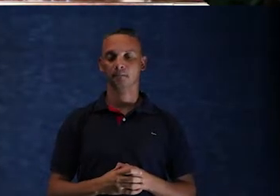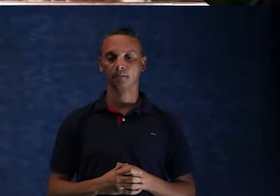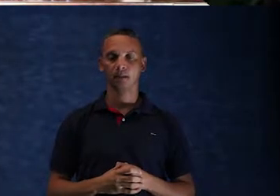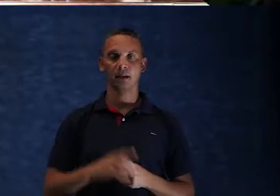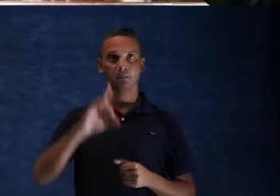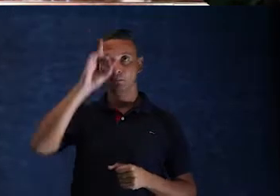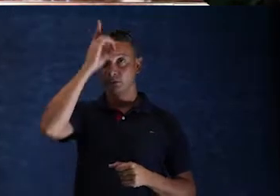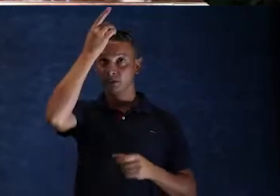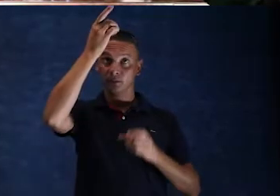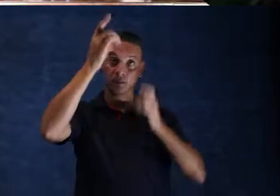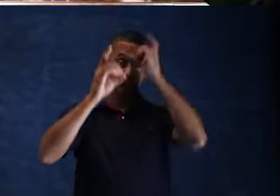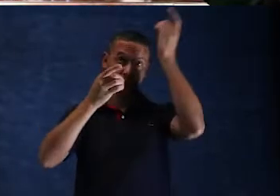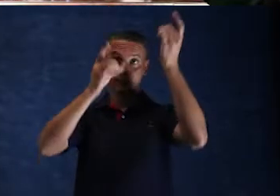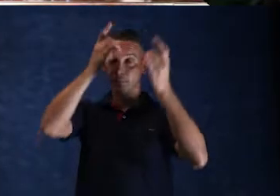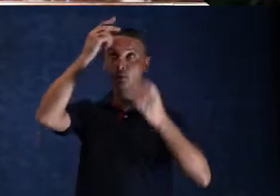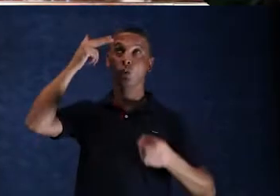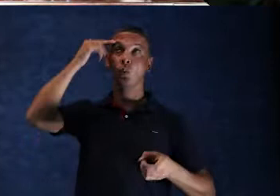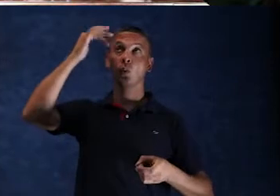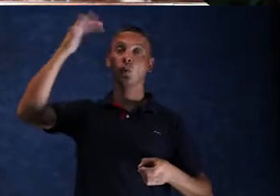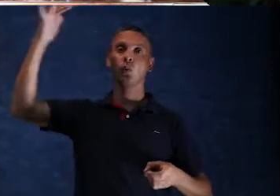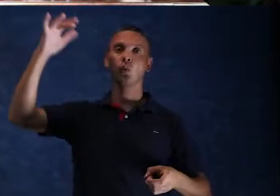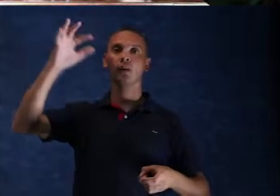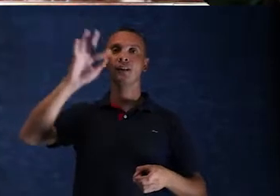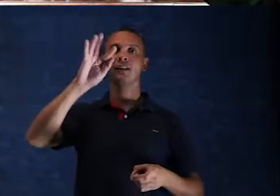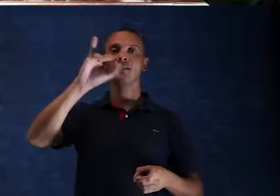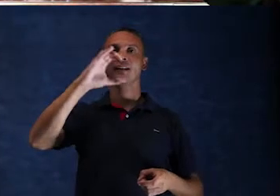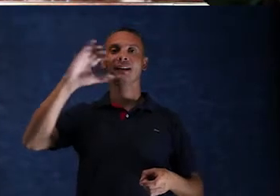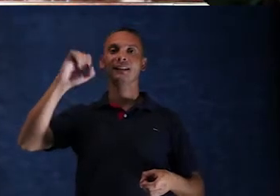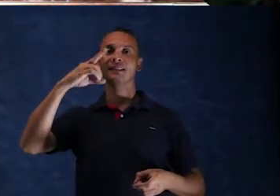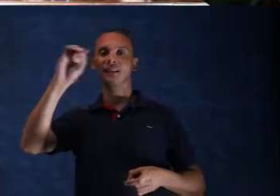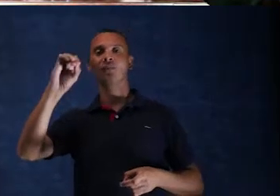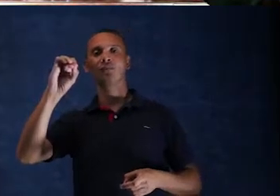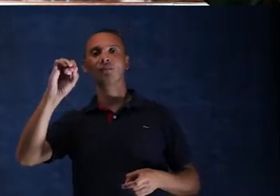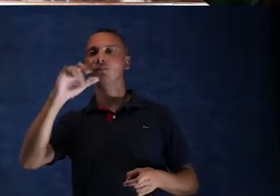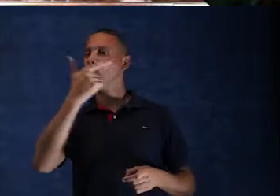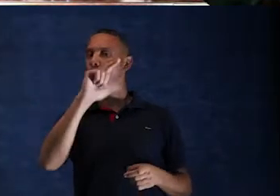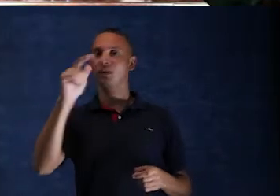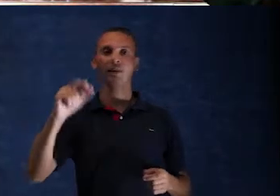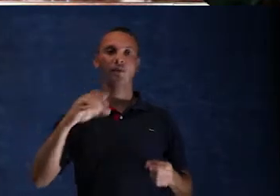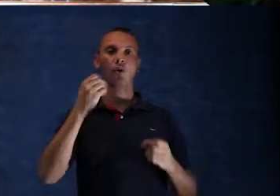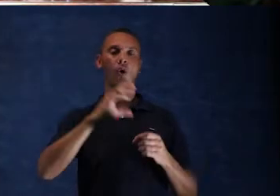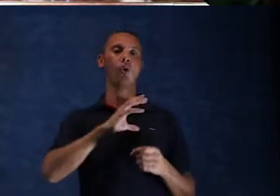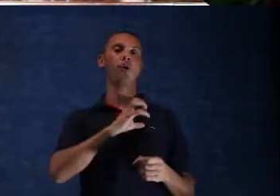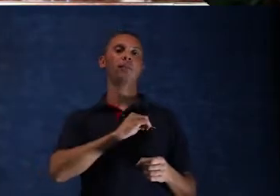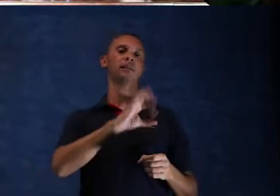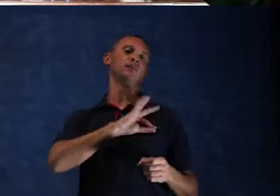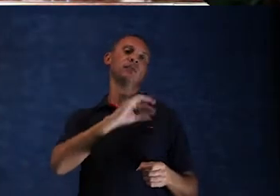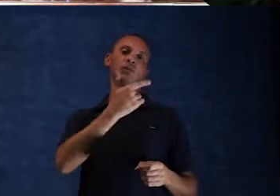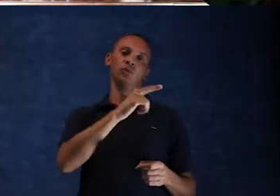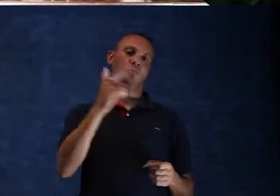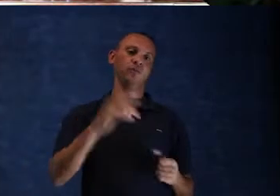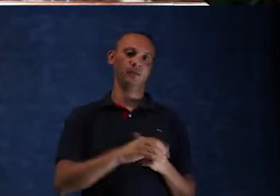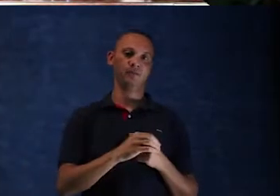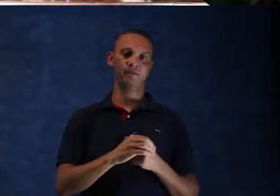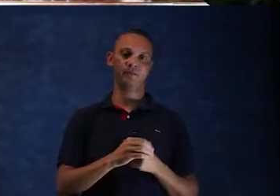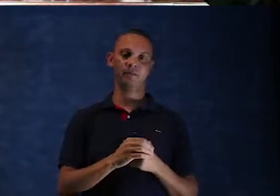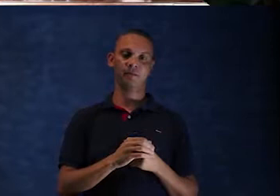ficção criminal. Ou romance policial. O